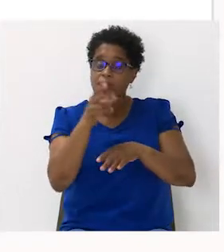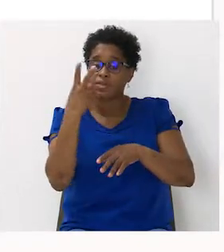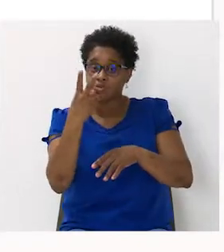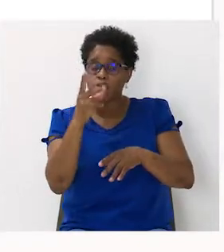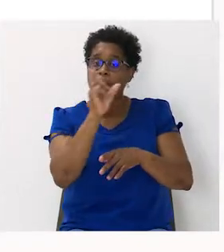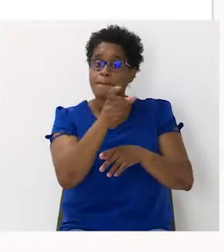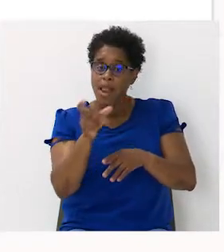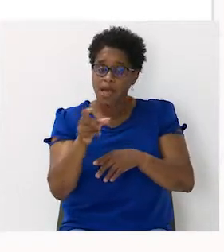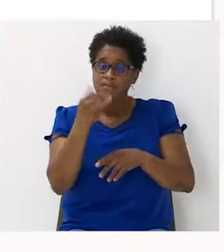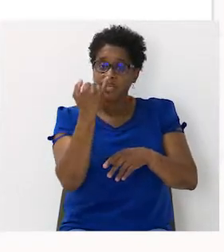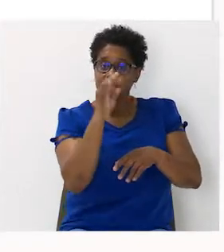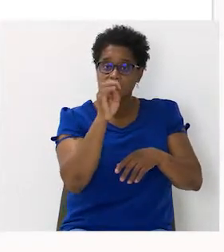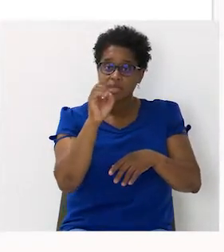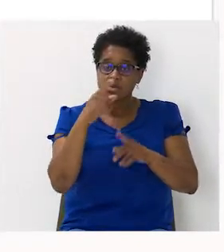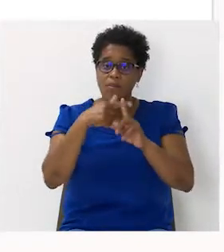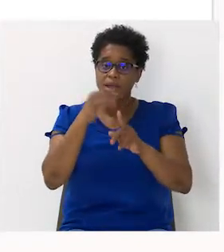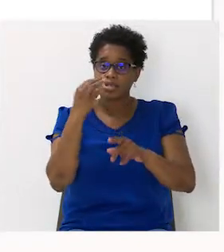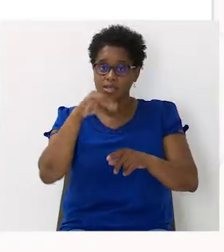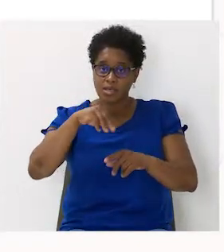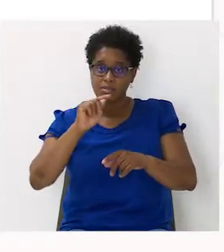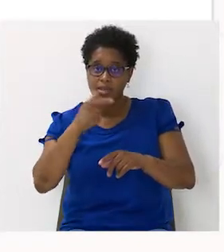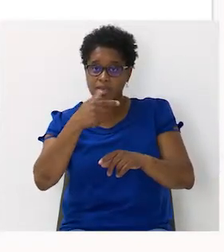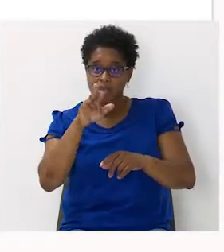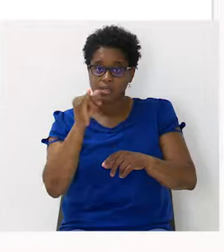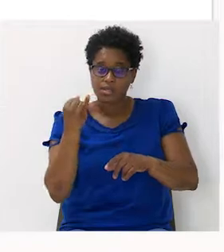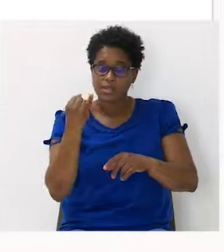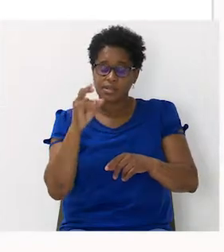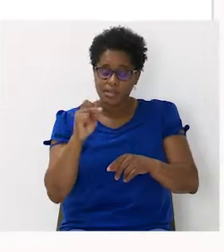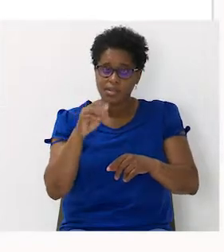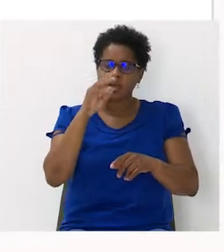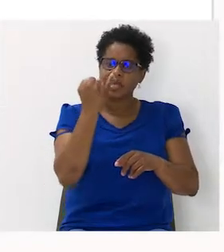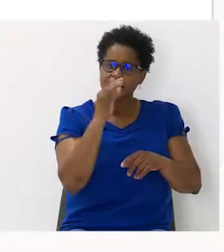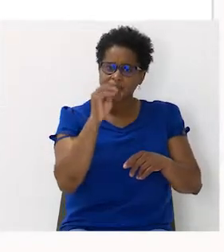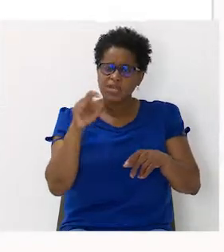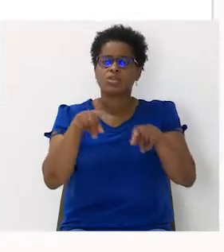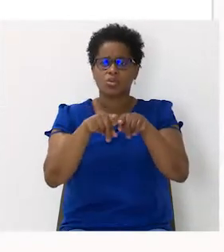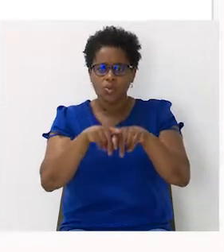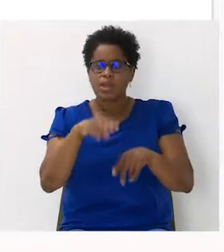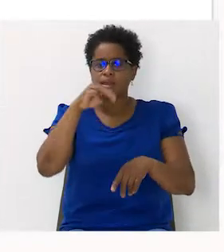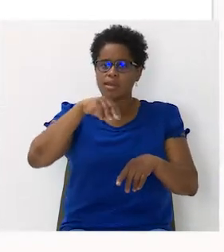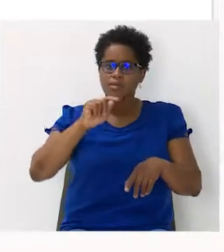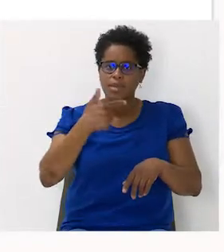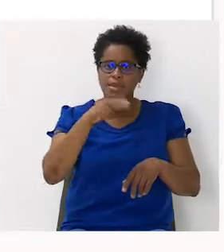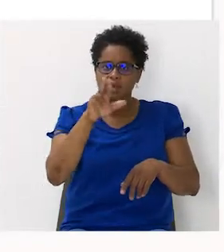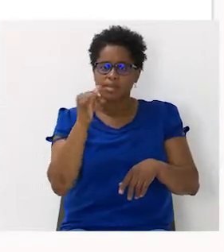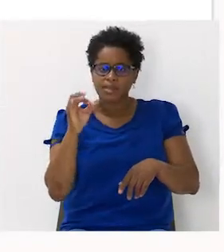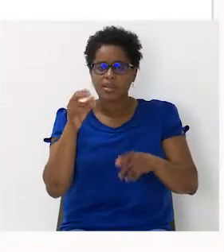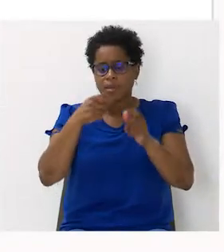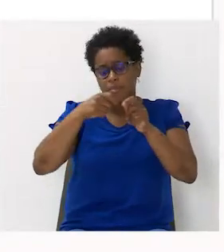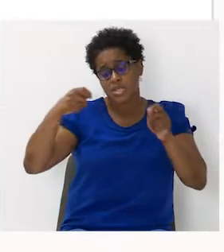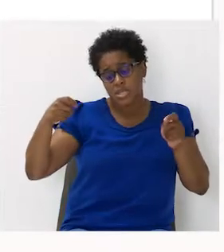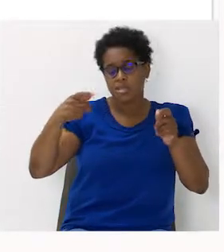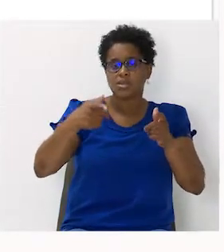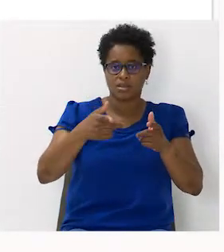mais metria. Iso significa mesma, metria significa medida.